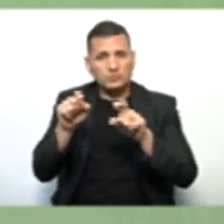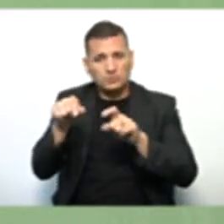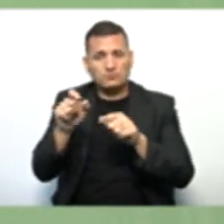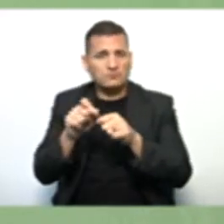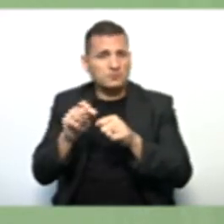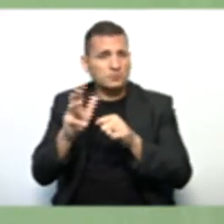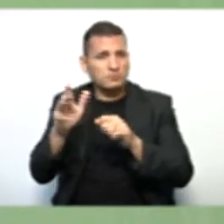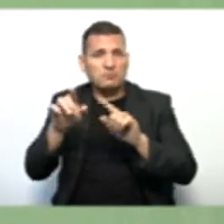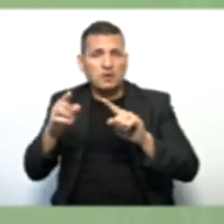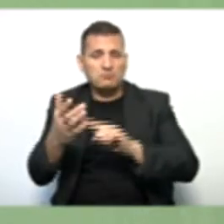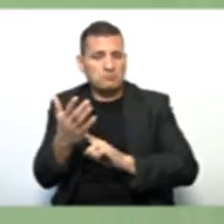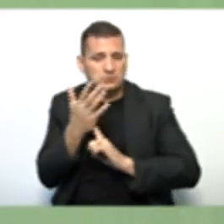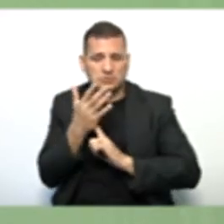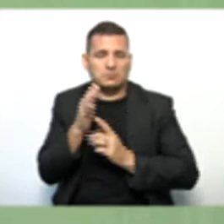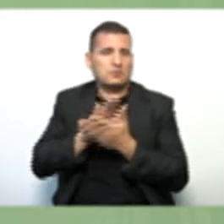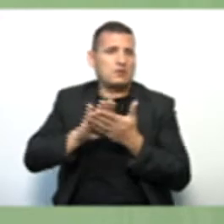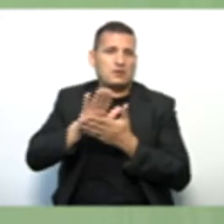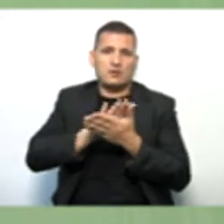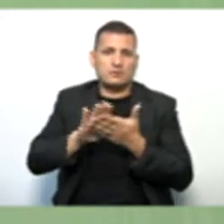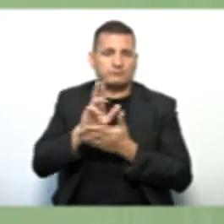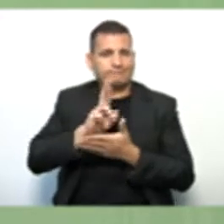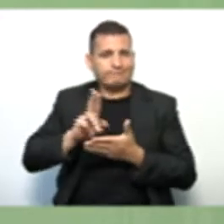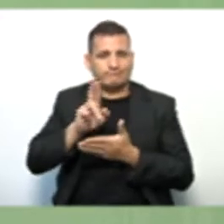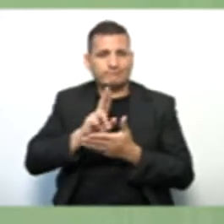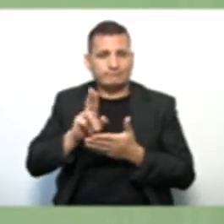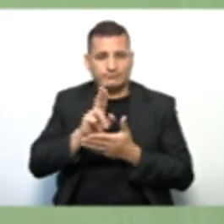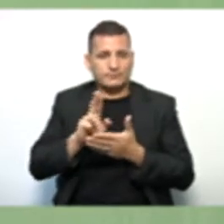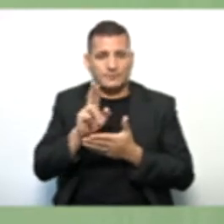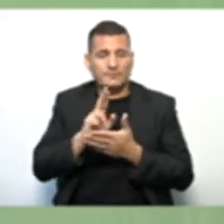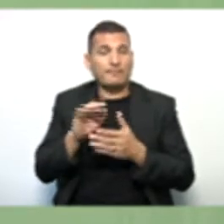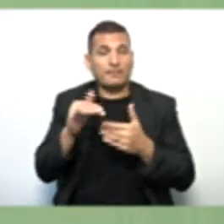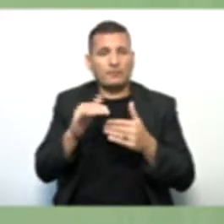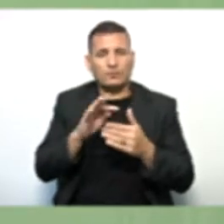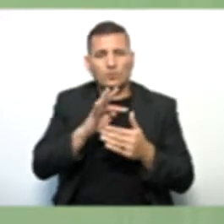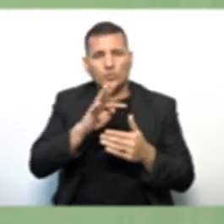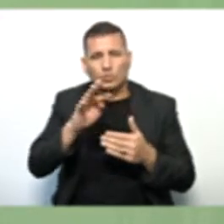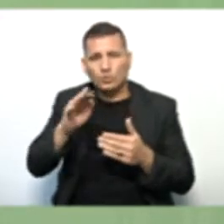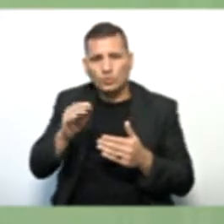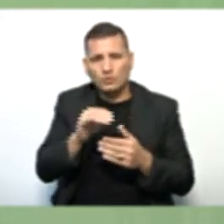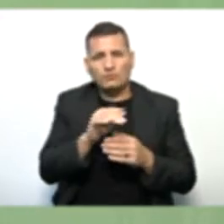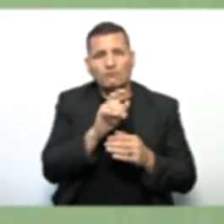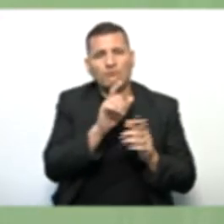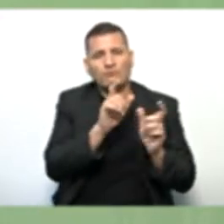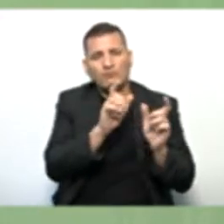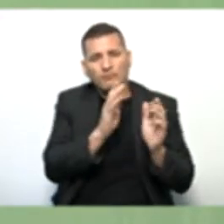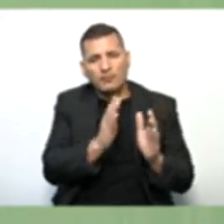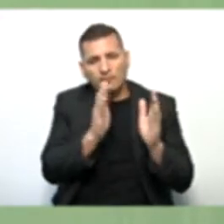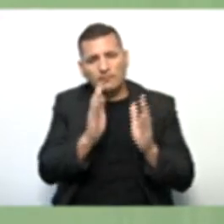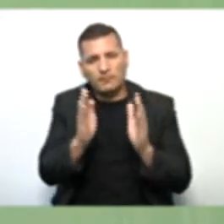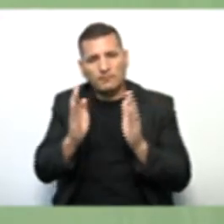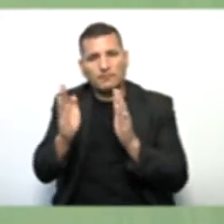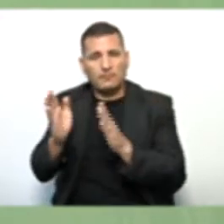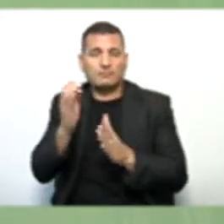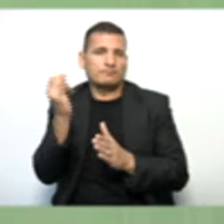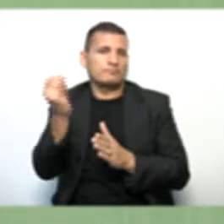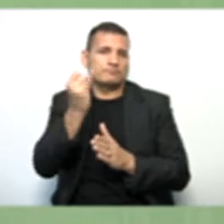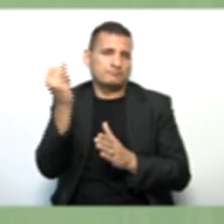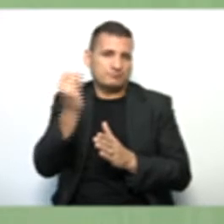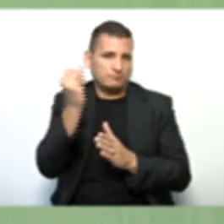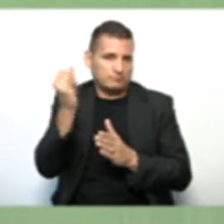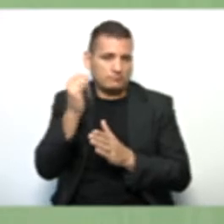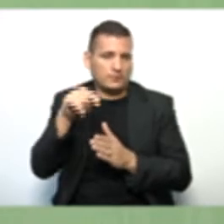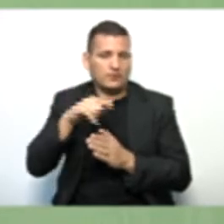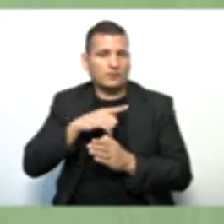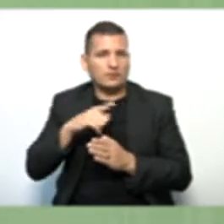mostrar nada para o usuário. Então, todos eles são importantíssimos para que ele possa funcionar de forma